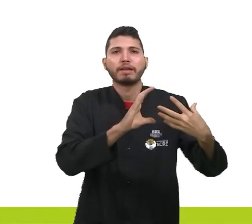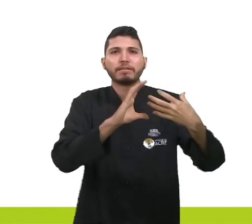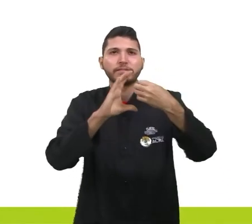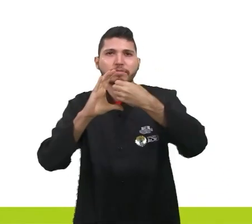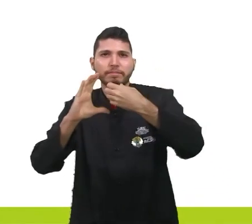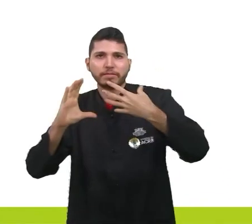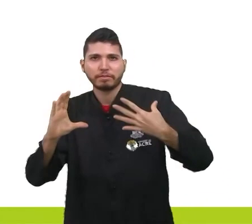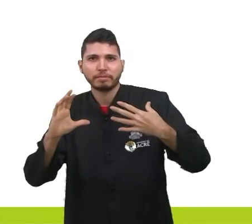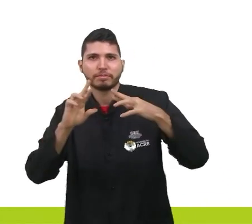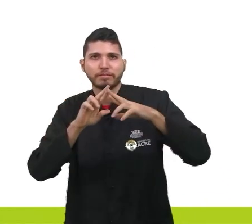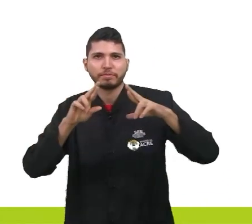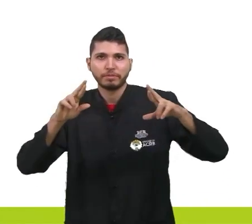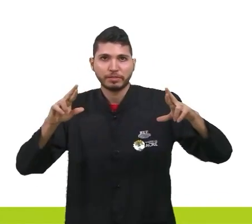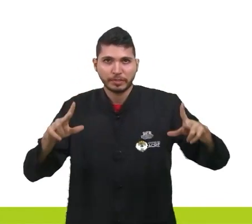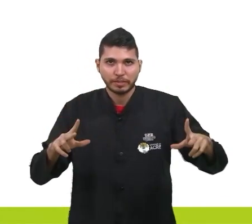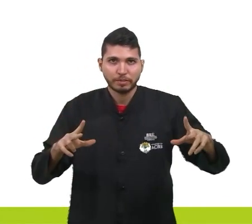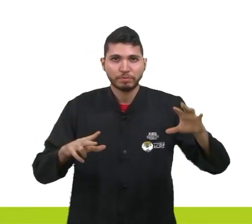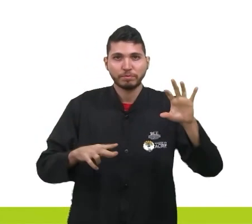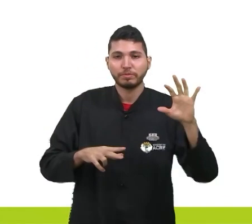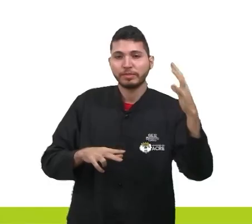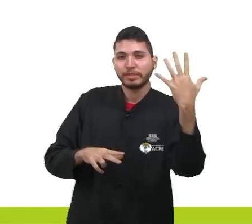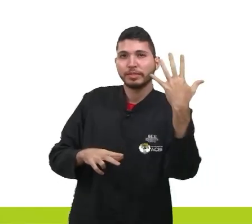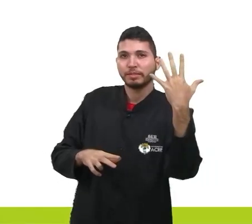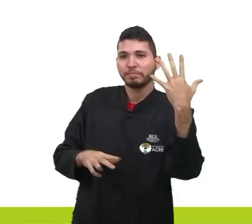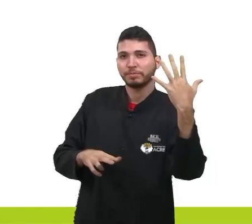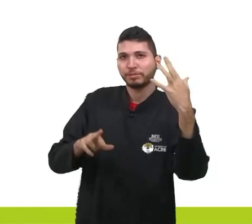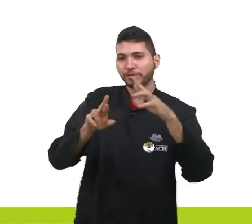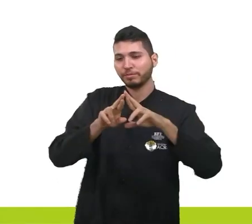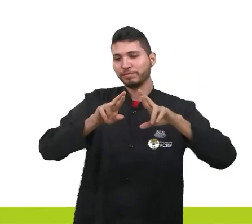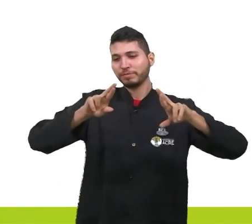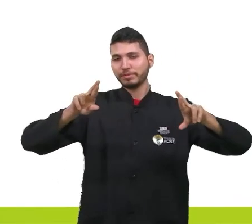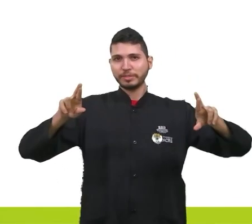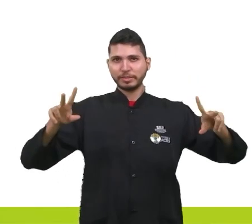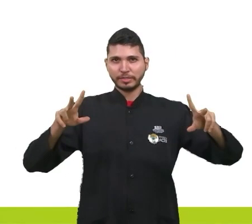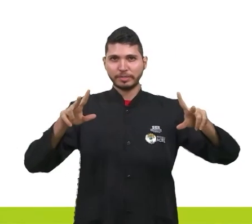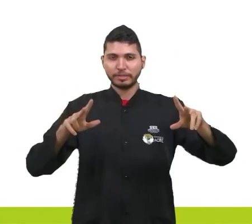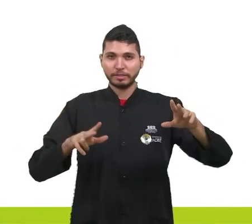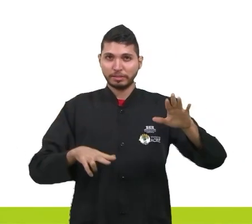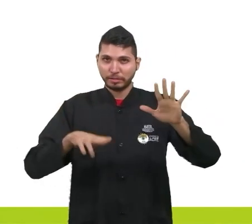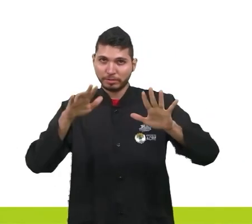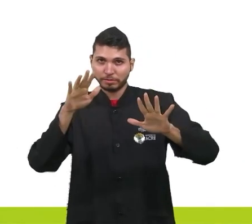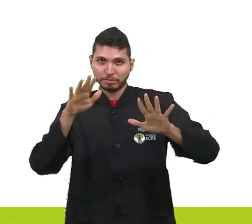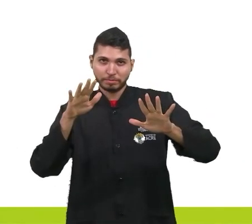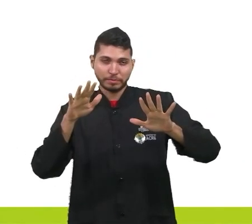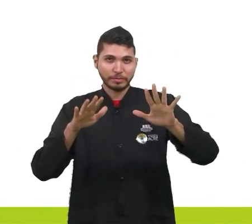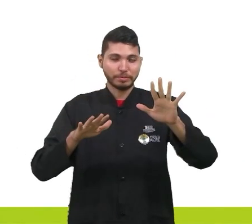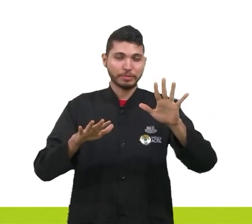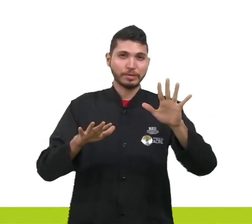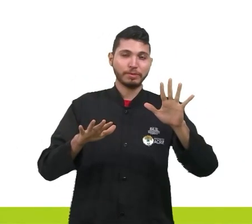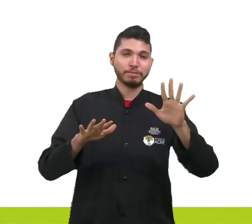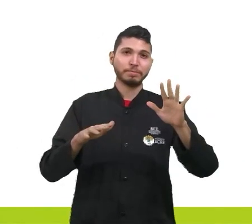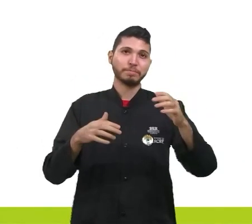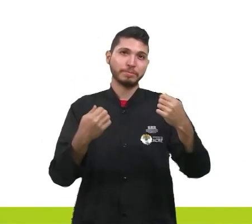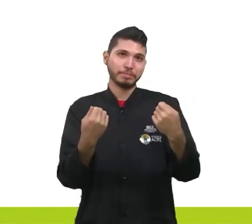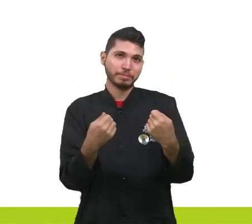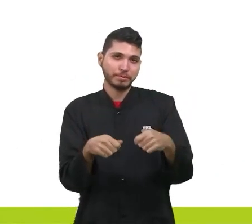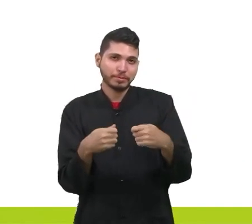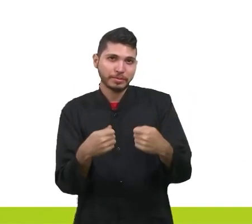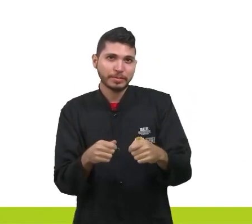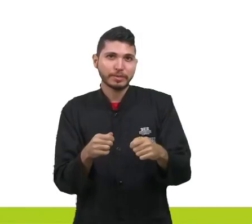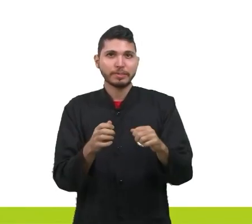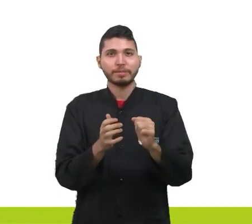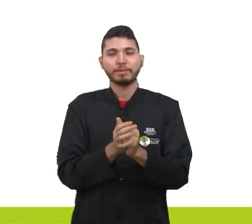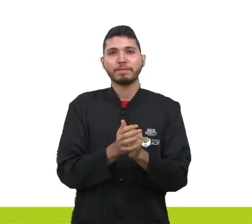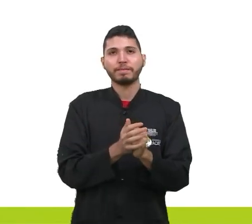de um lugar para outro, tá? Dependendo da localização, dependendo da sua localização aí na superfície terrestre.